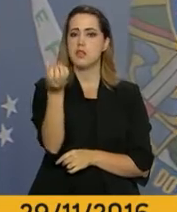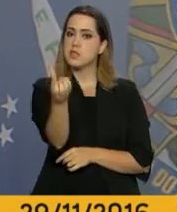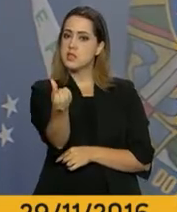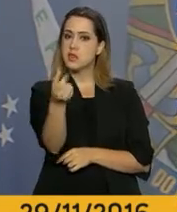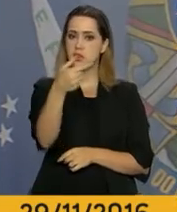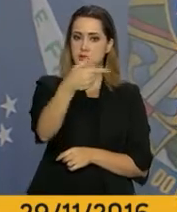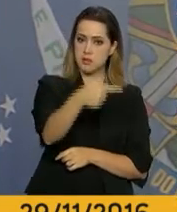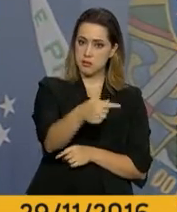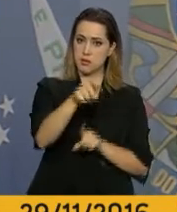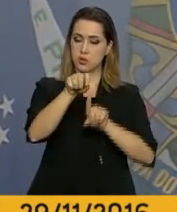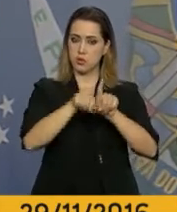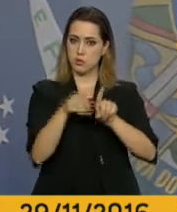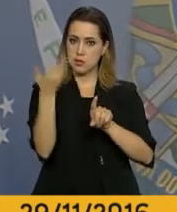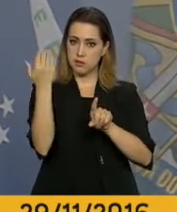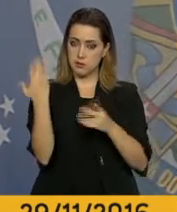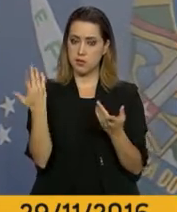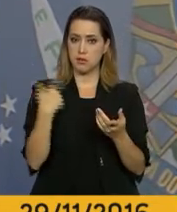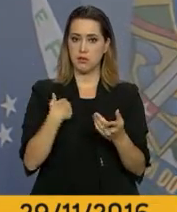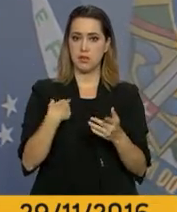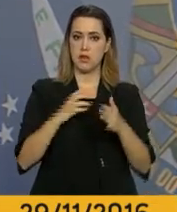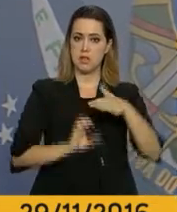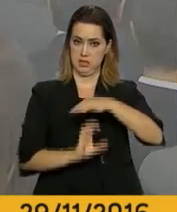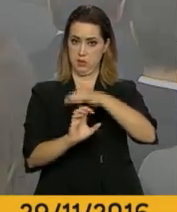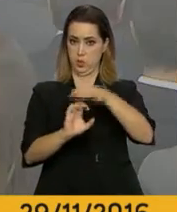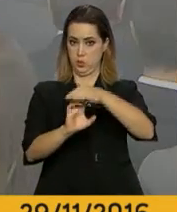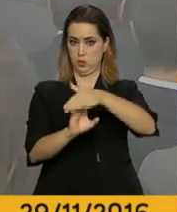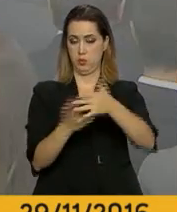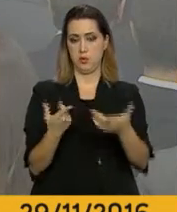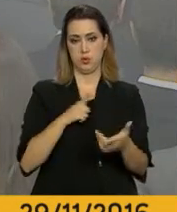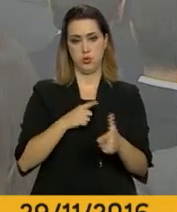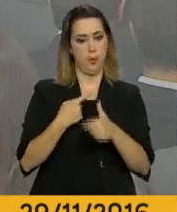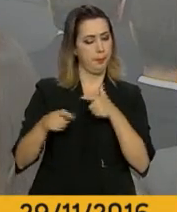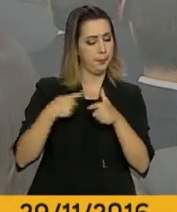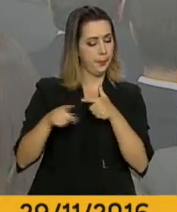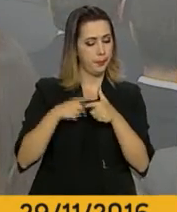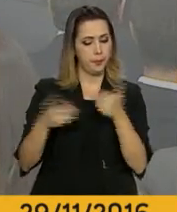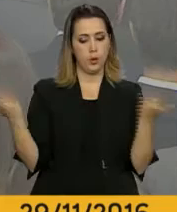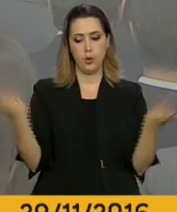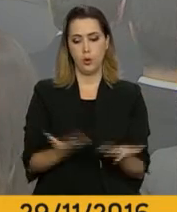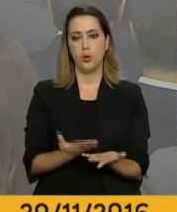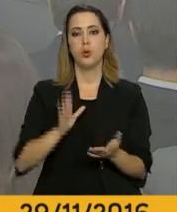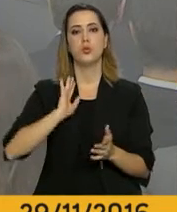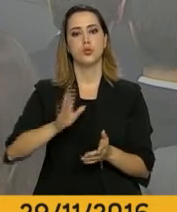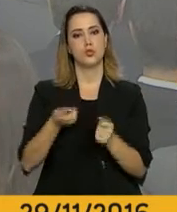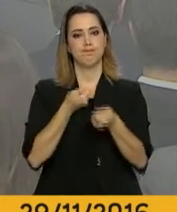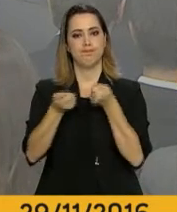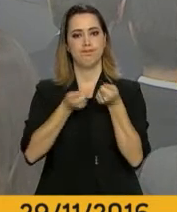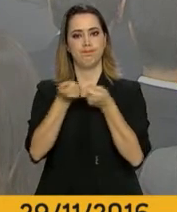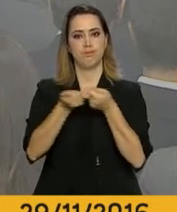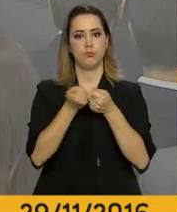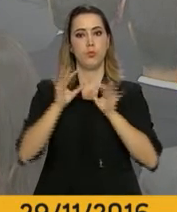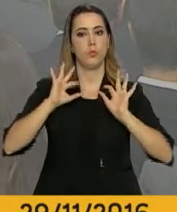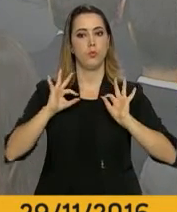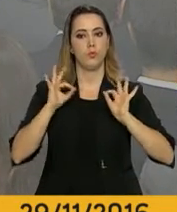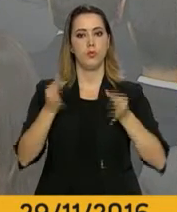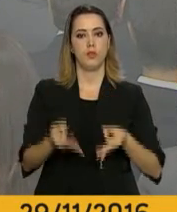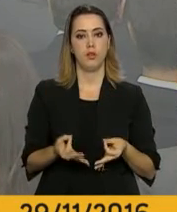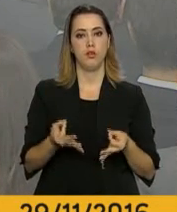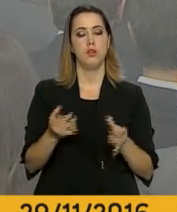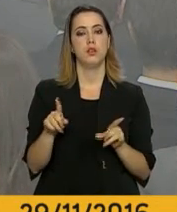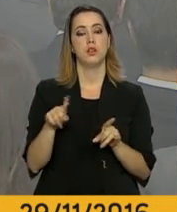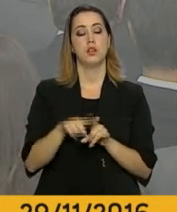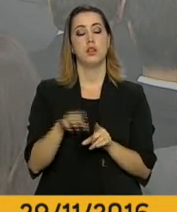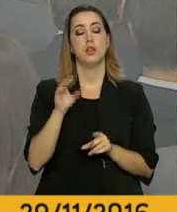deseja ajustada hoje pelo parente é uma empresa ajustada empresa ajustada